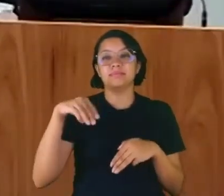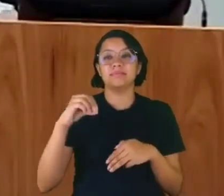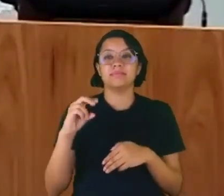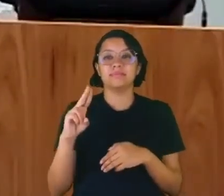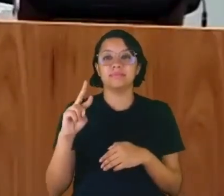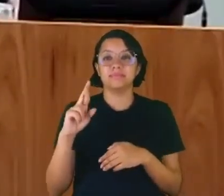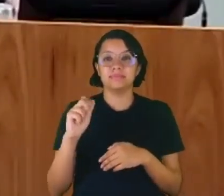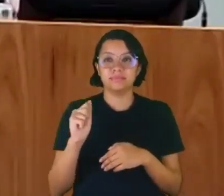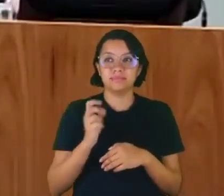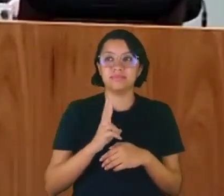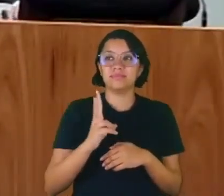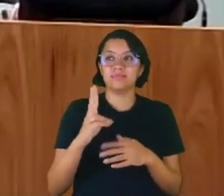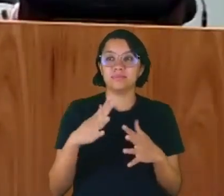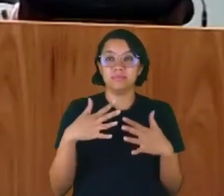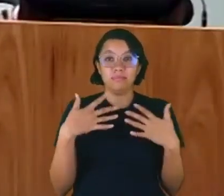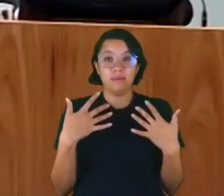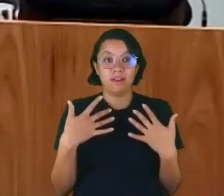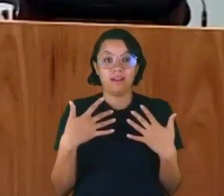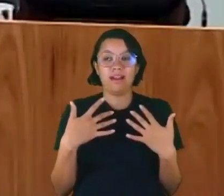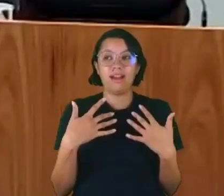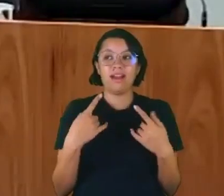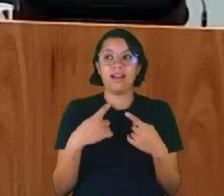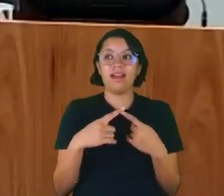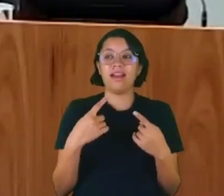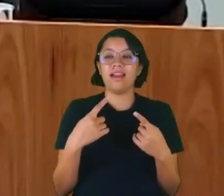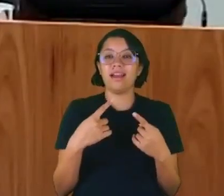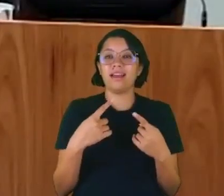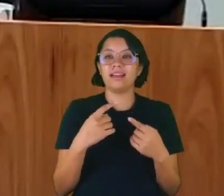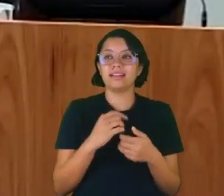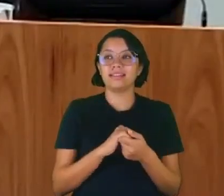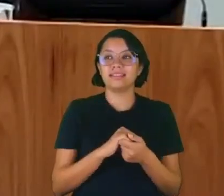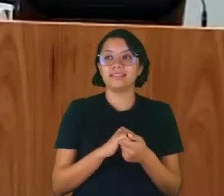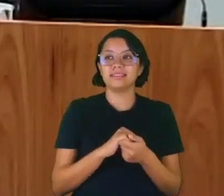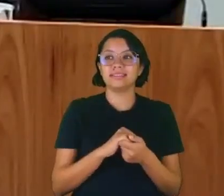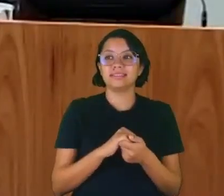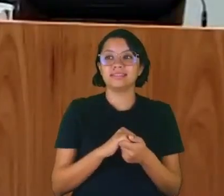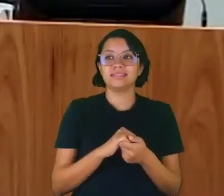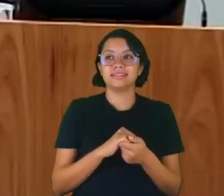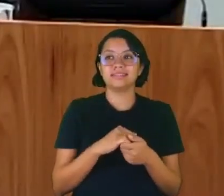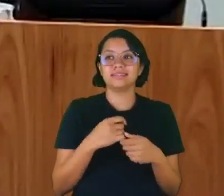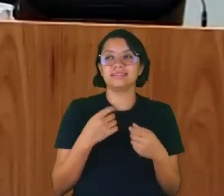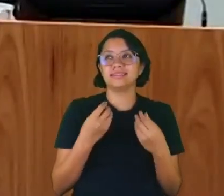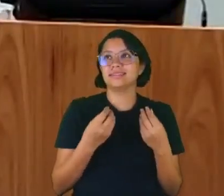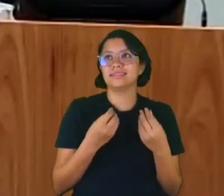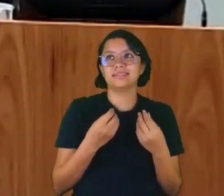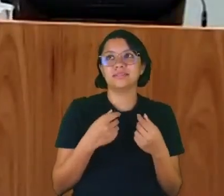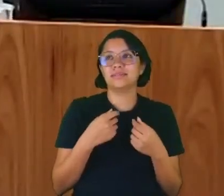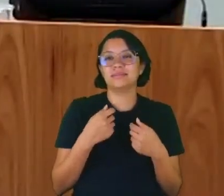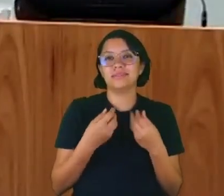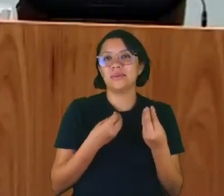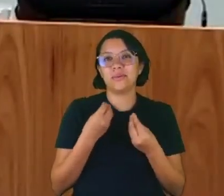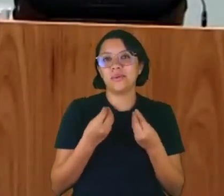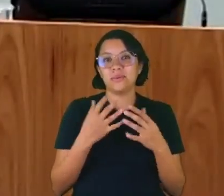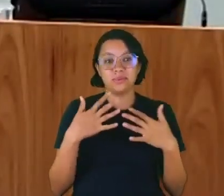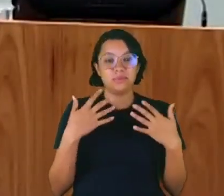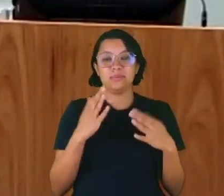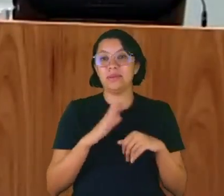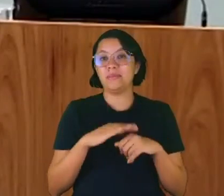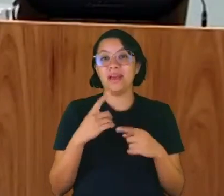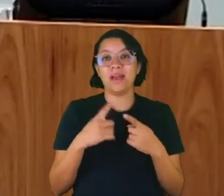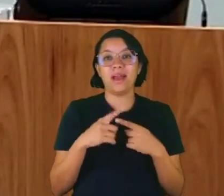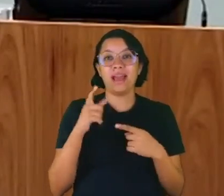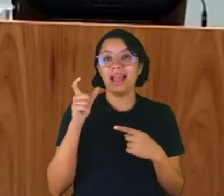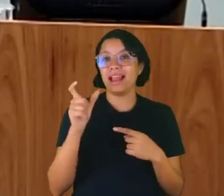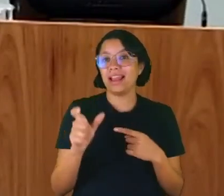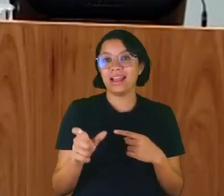ele sempre surpreende, mas nem deveria me surpreender mais, porque ele